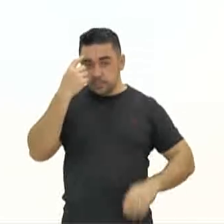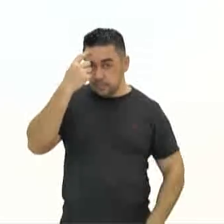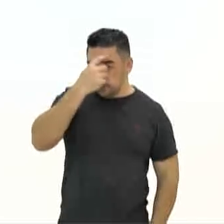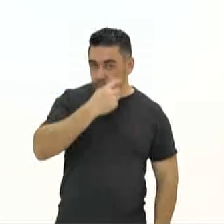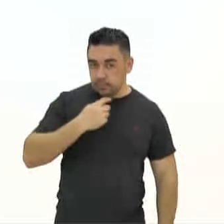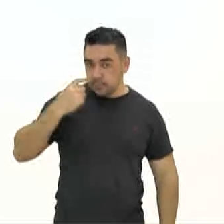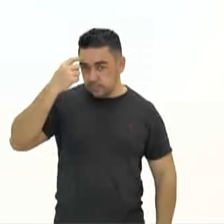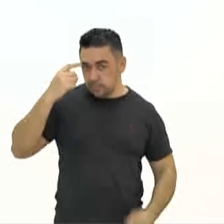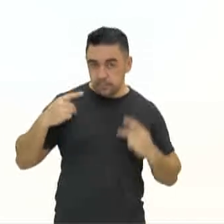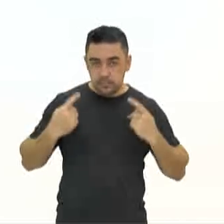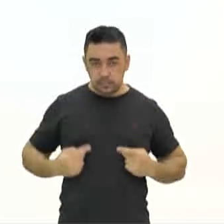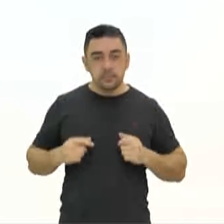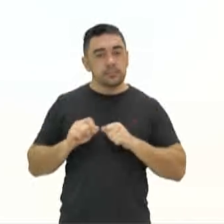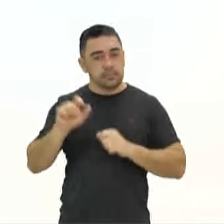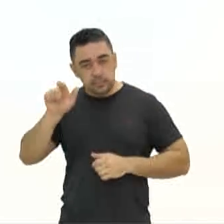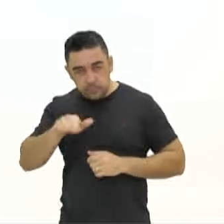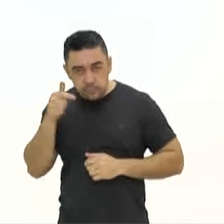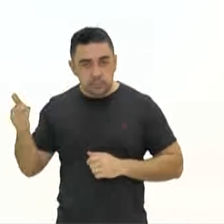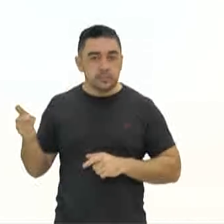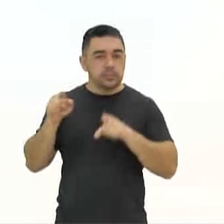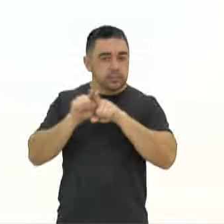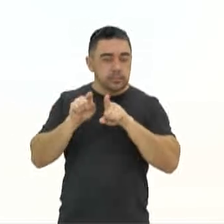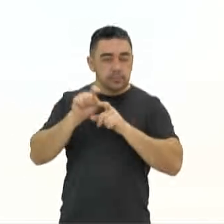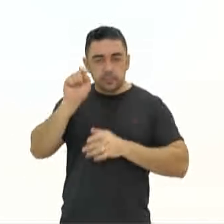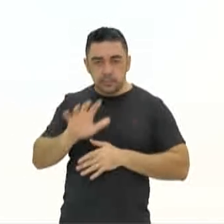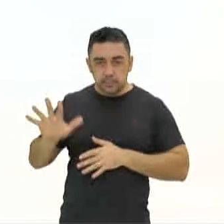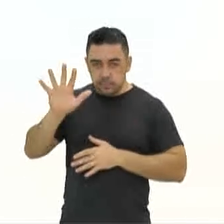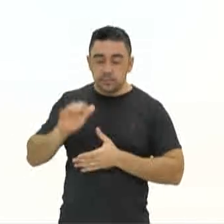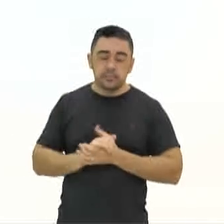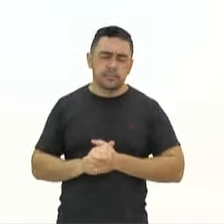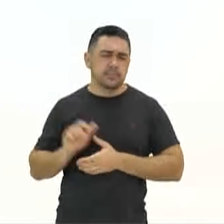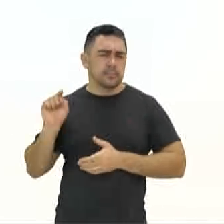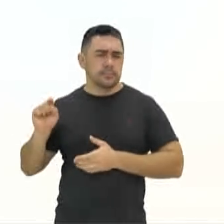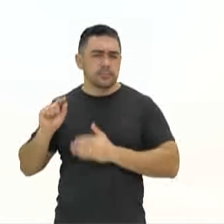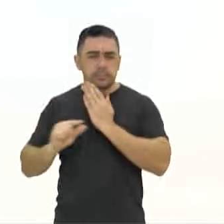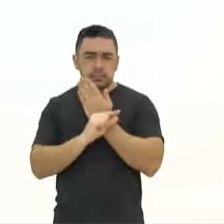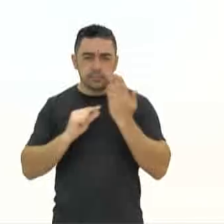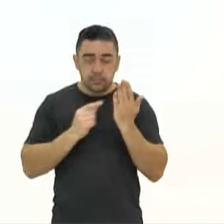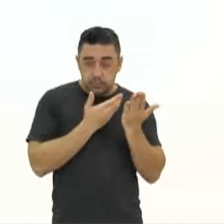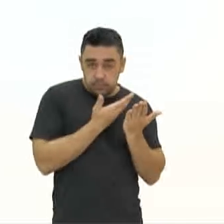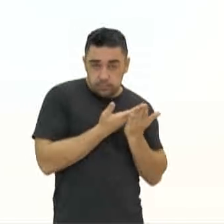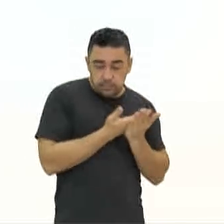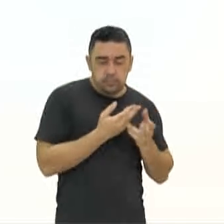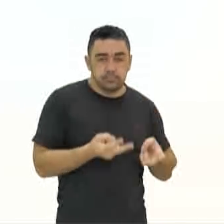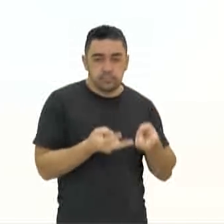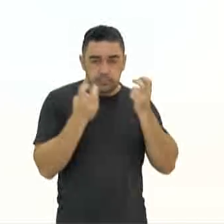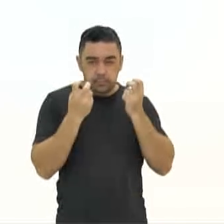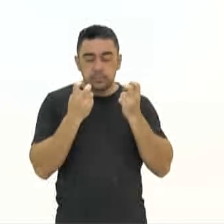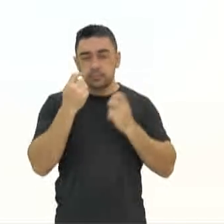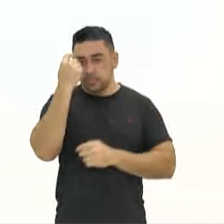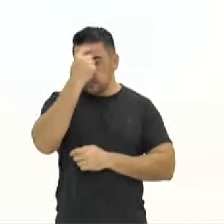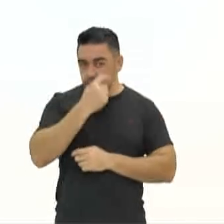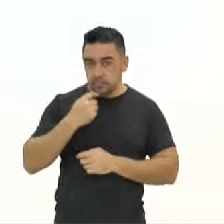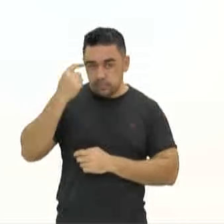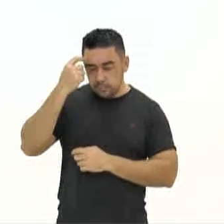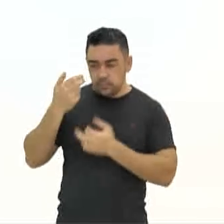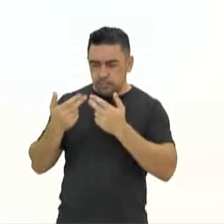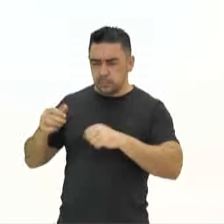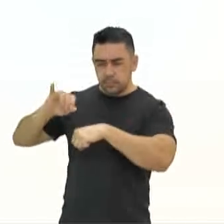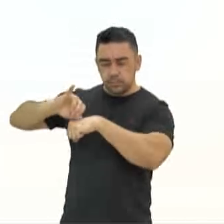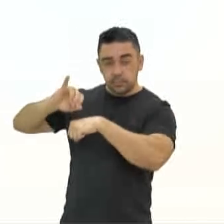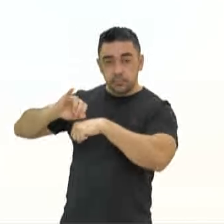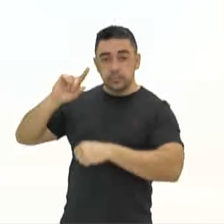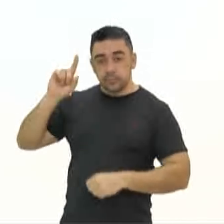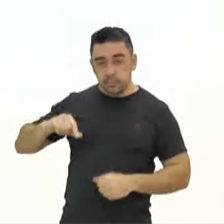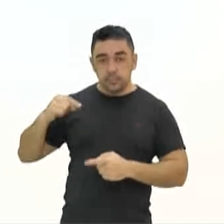esse procedimento com outras imagens. Conforme os autores do estudo, essa habilidade de perceber rostos em objetos mais estranhos é